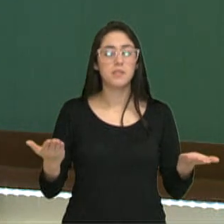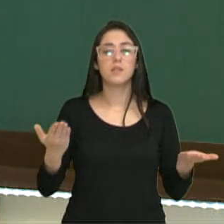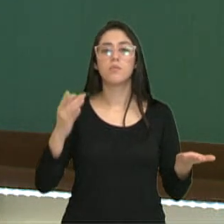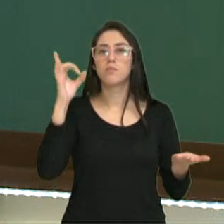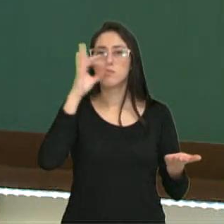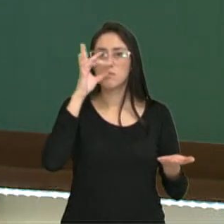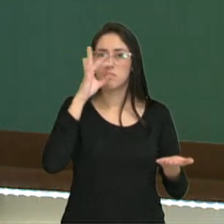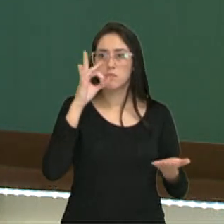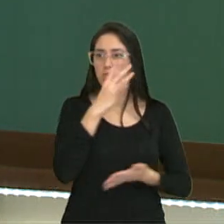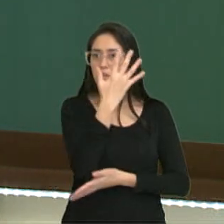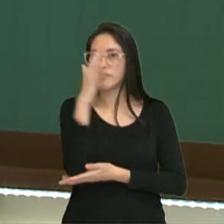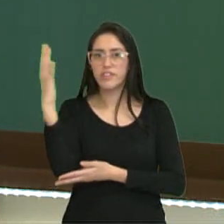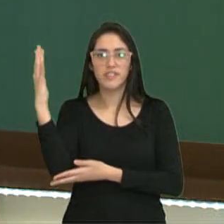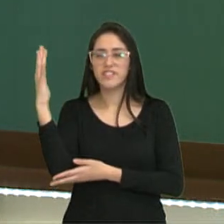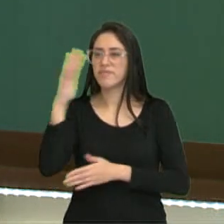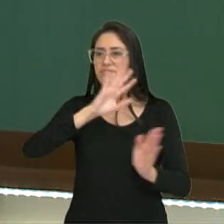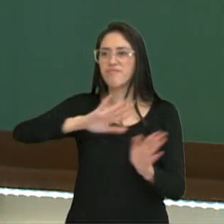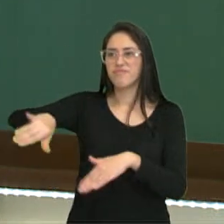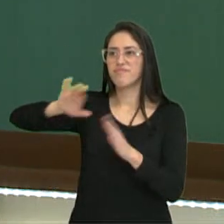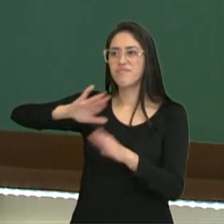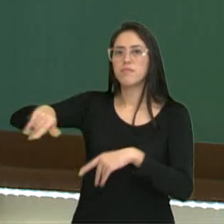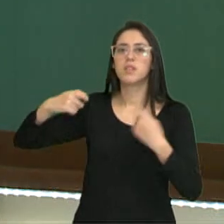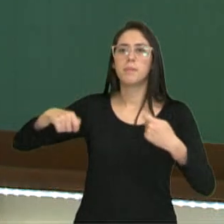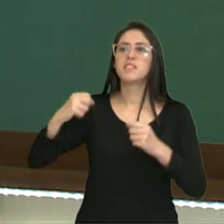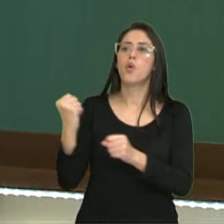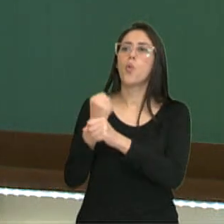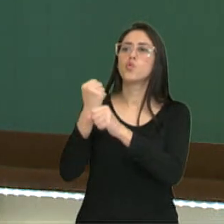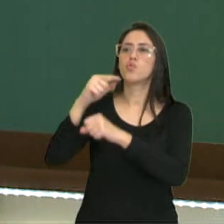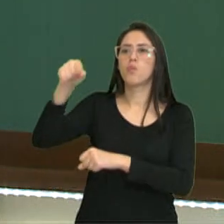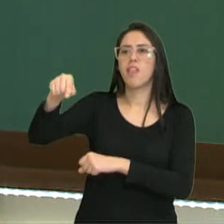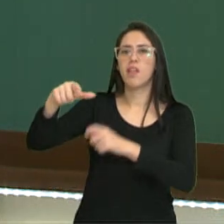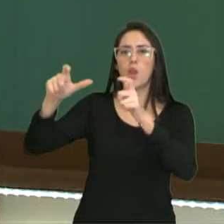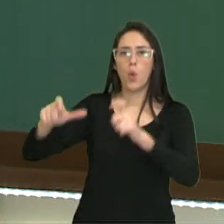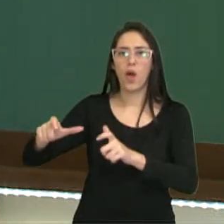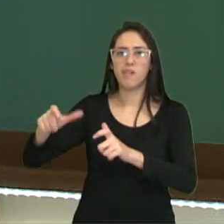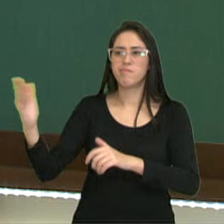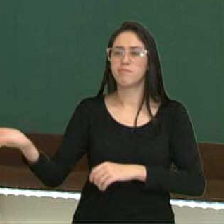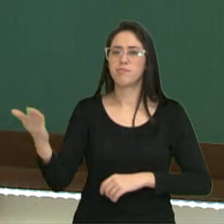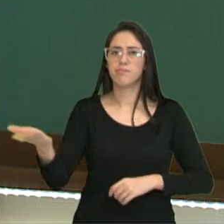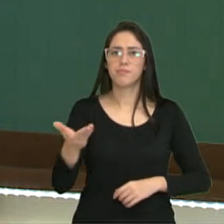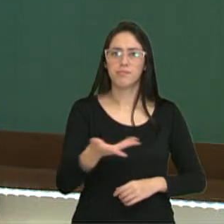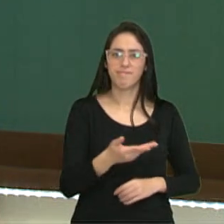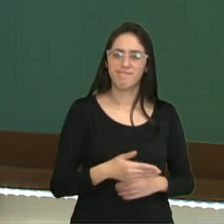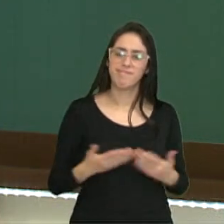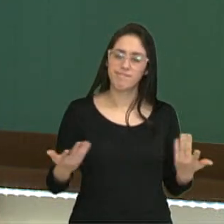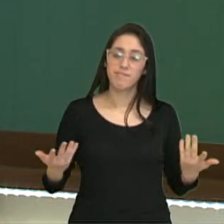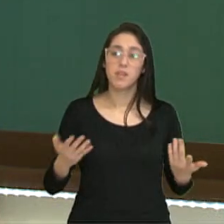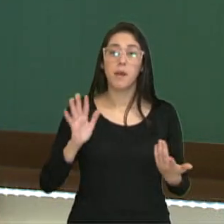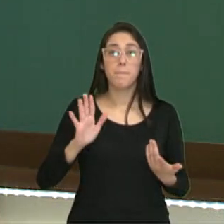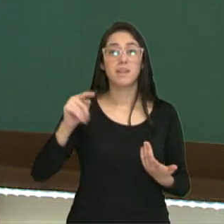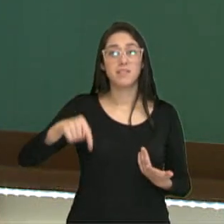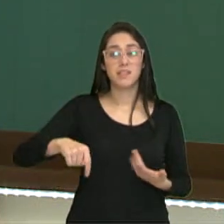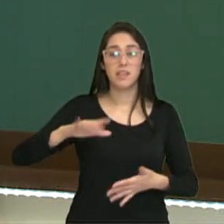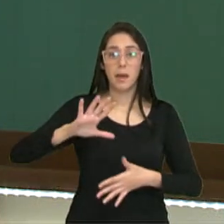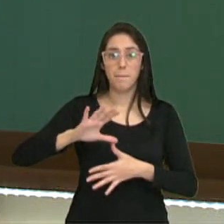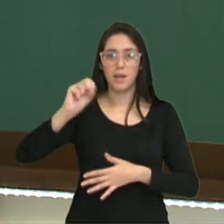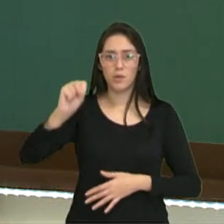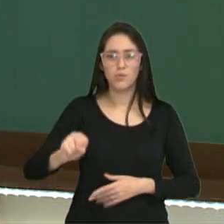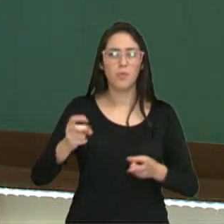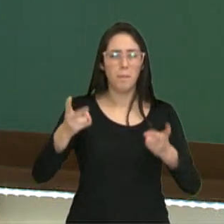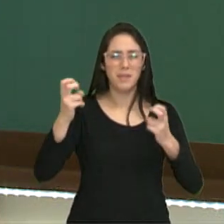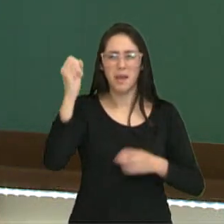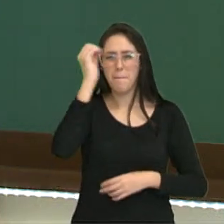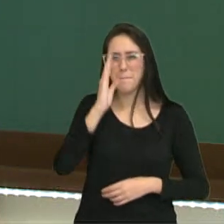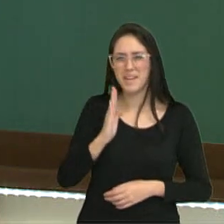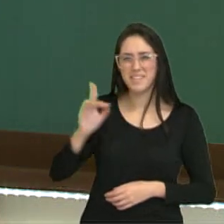precisou sair para que o homem pudesse ocupar o lugar. Beleza? Mas aqui na América do Sul, a parte que você percebe mais aqui no